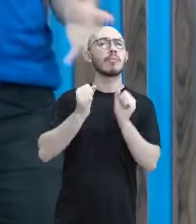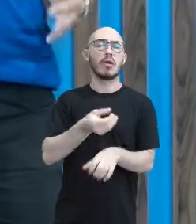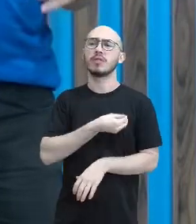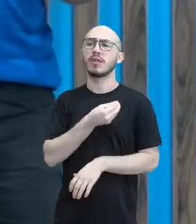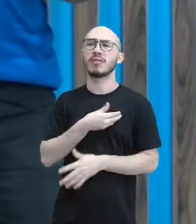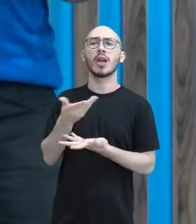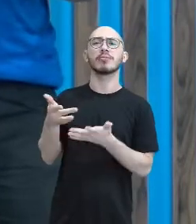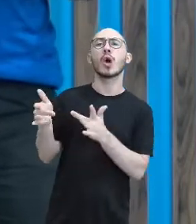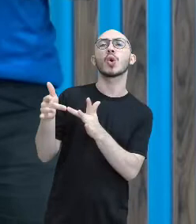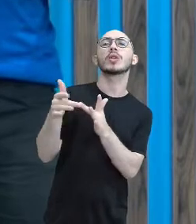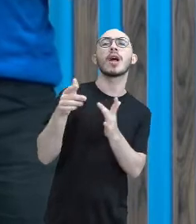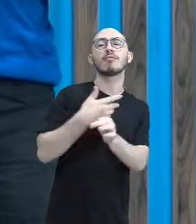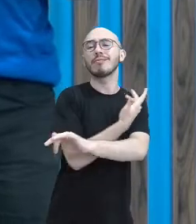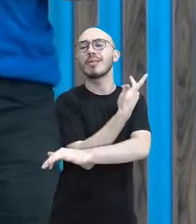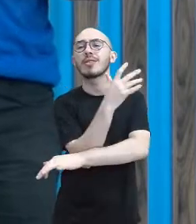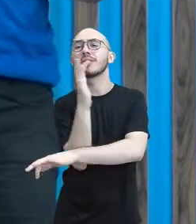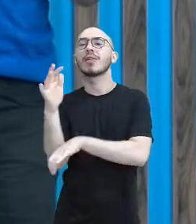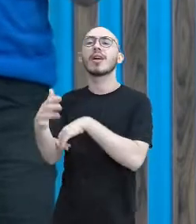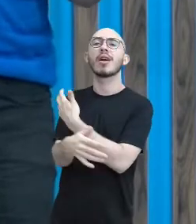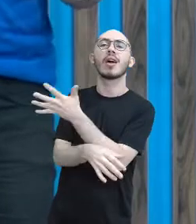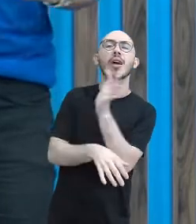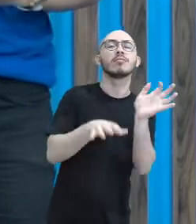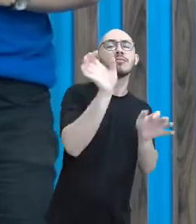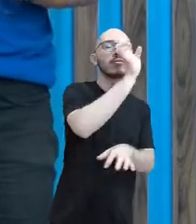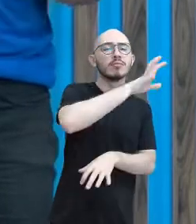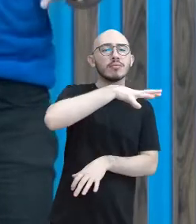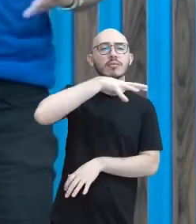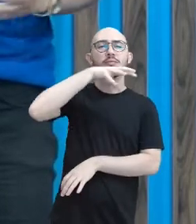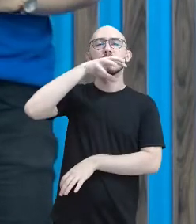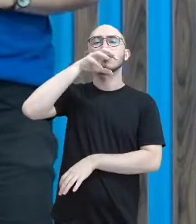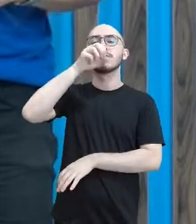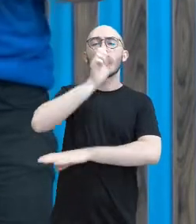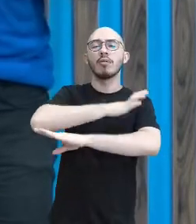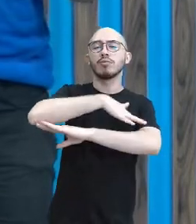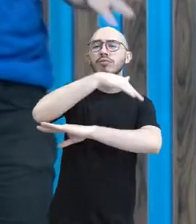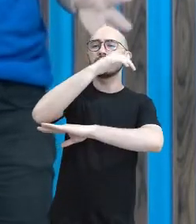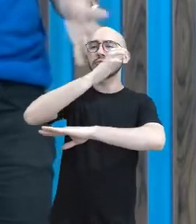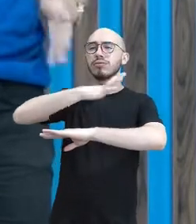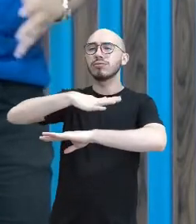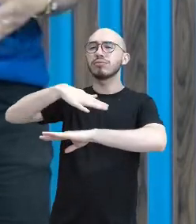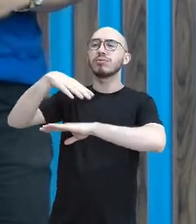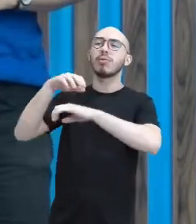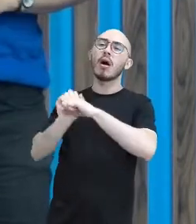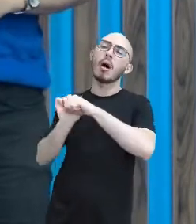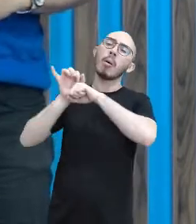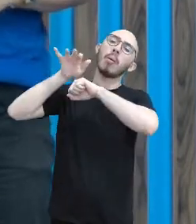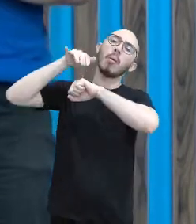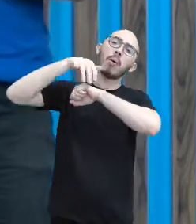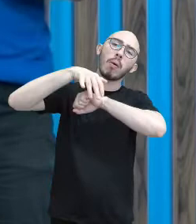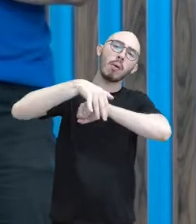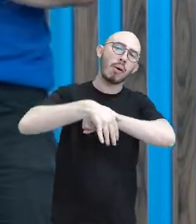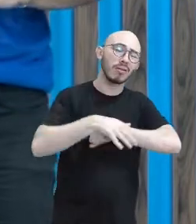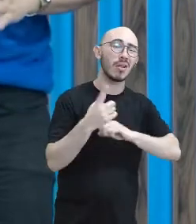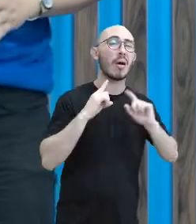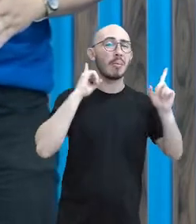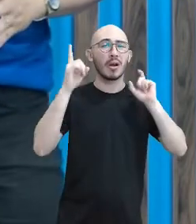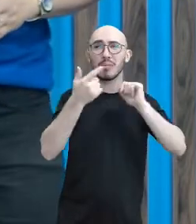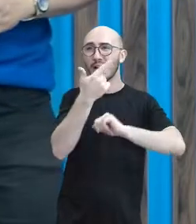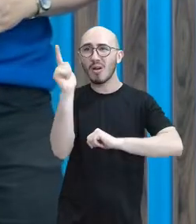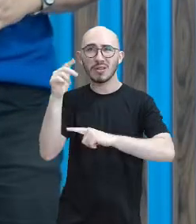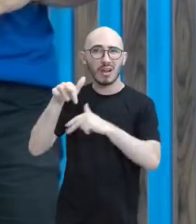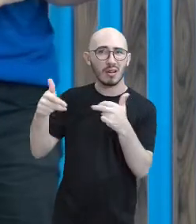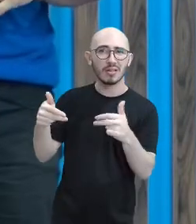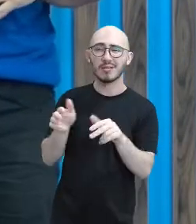com a natureza, ele quer sentir o ar puro, ele quer montanha, ele quer banho de cachoeira. Né? Então, ele não está muito preocupado com outras